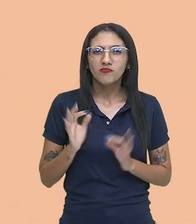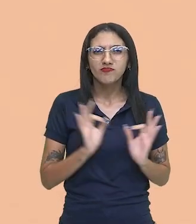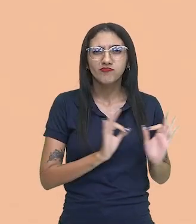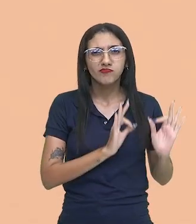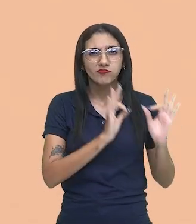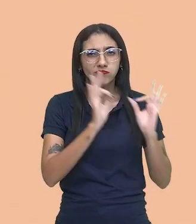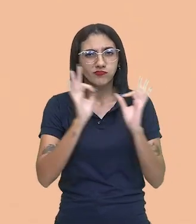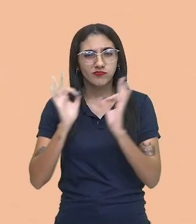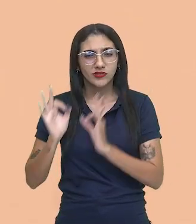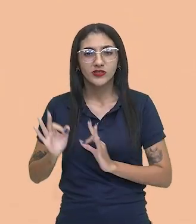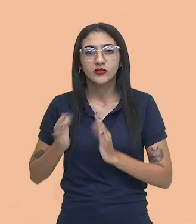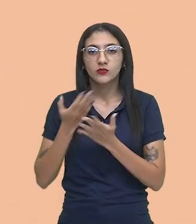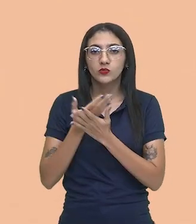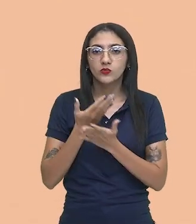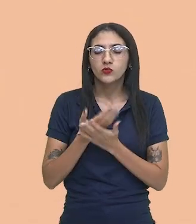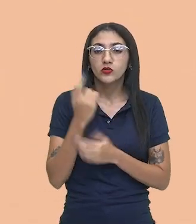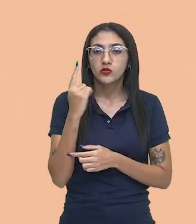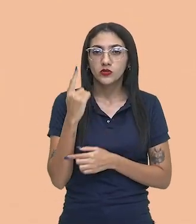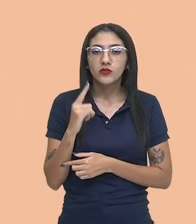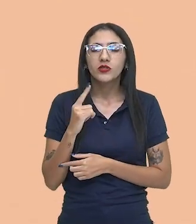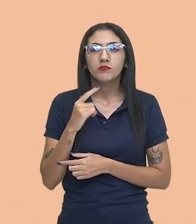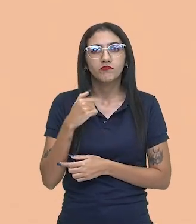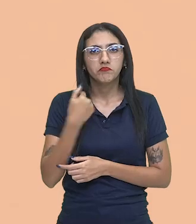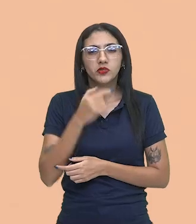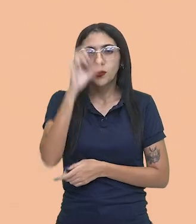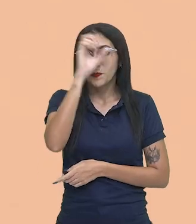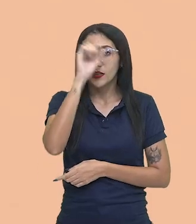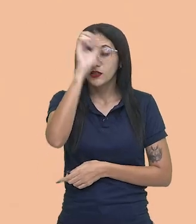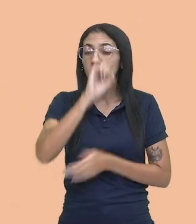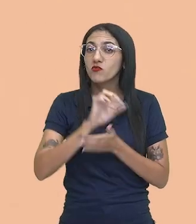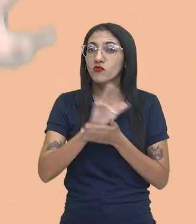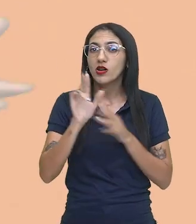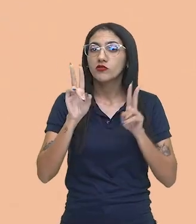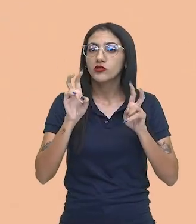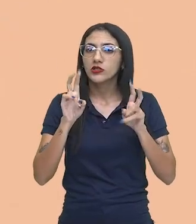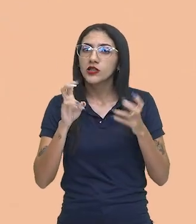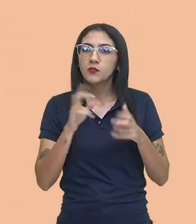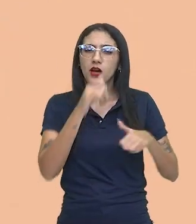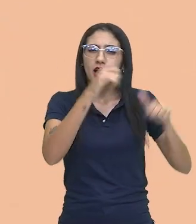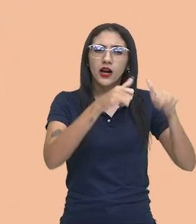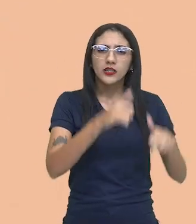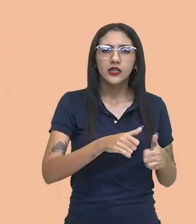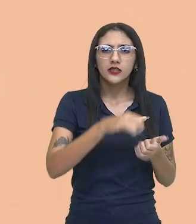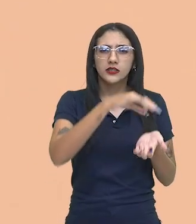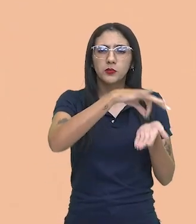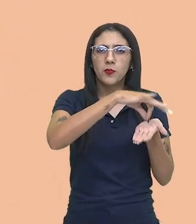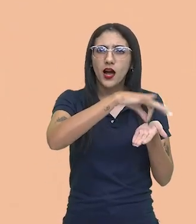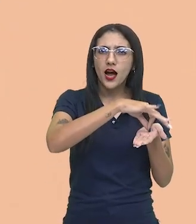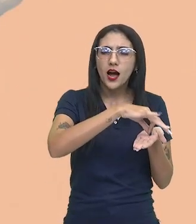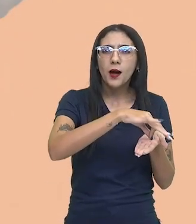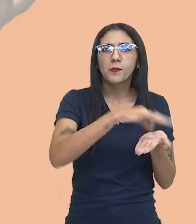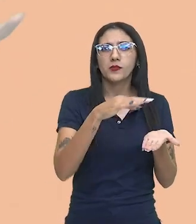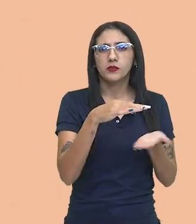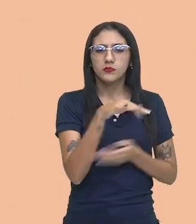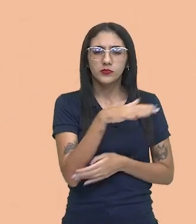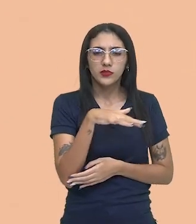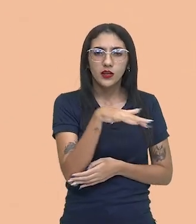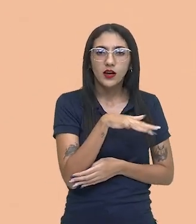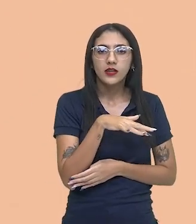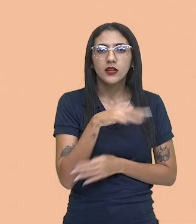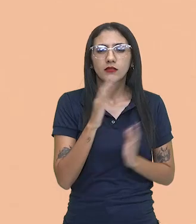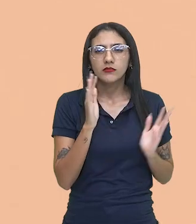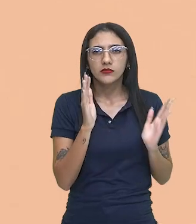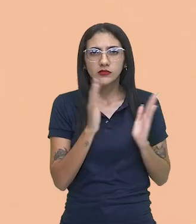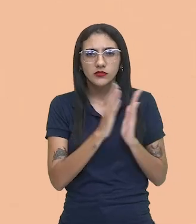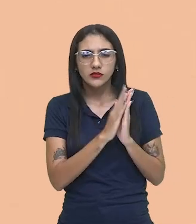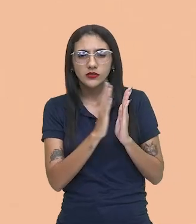gente entendeu, compreendeu diversas situações, né, que envolvem desde a análise de mapas para entender a realidade, até momentos